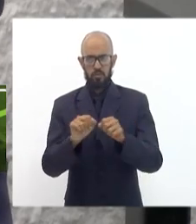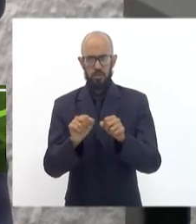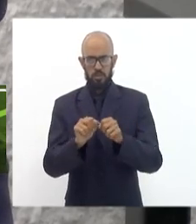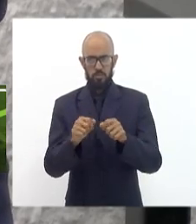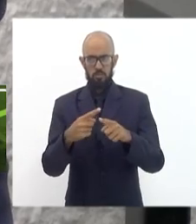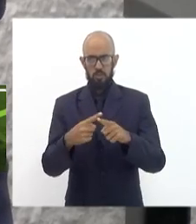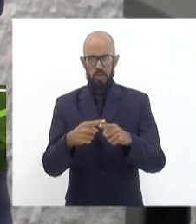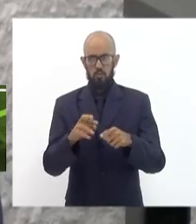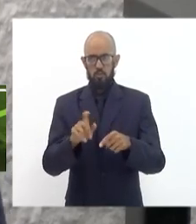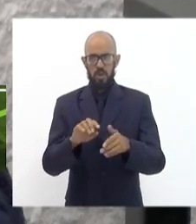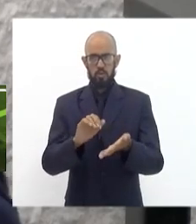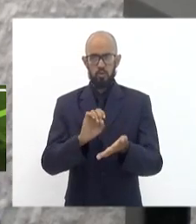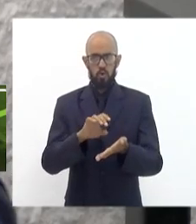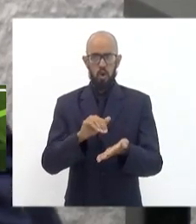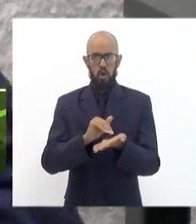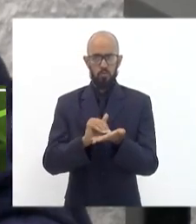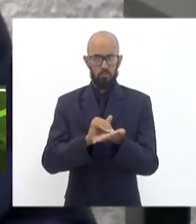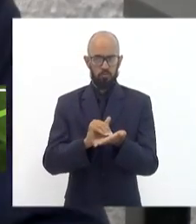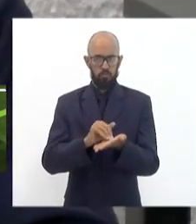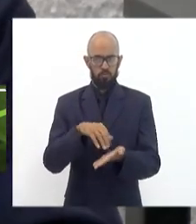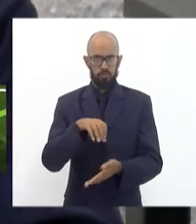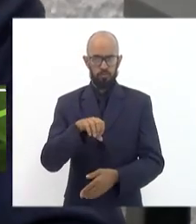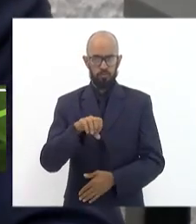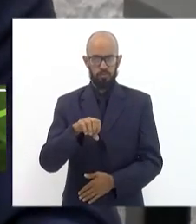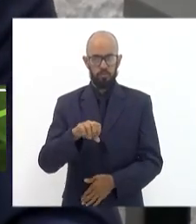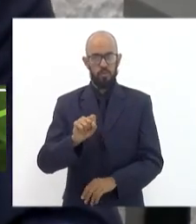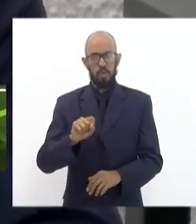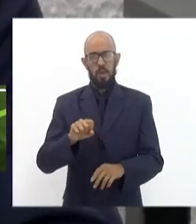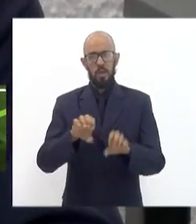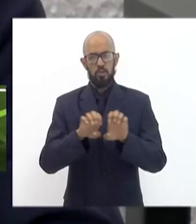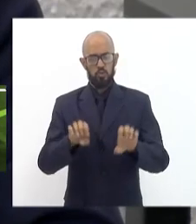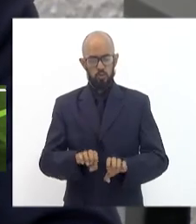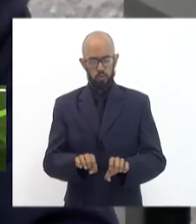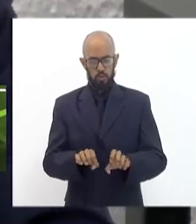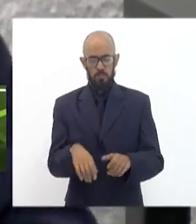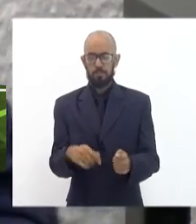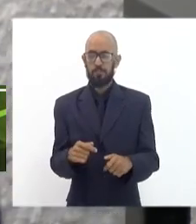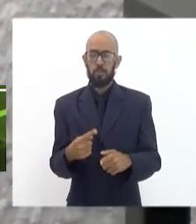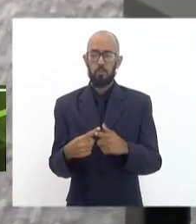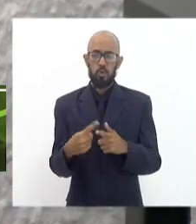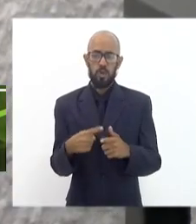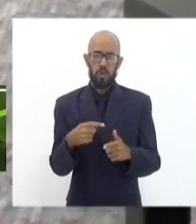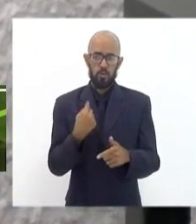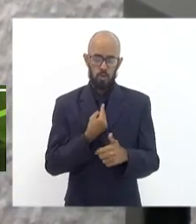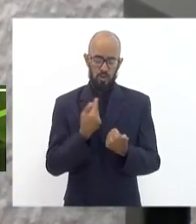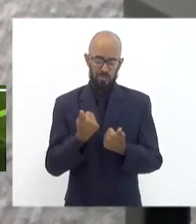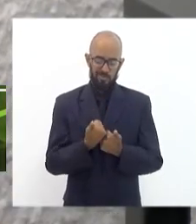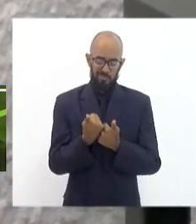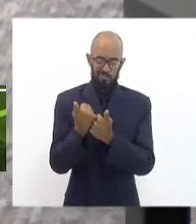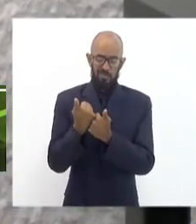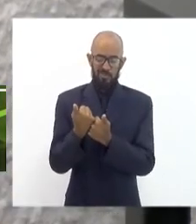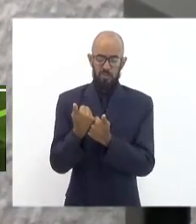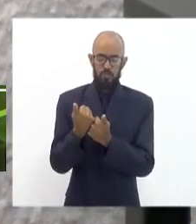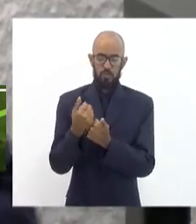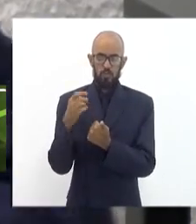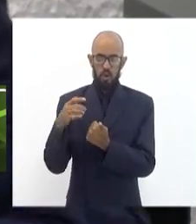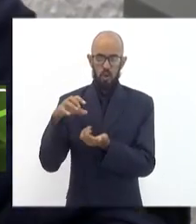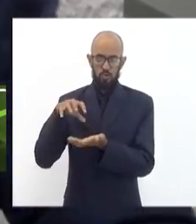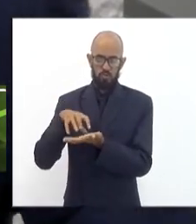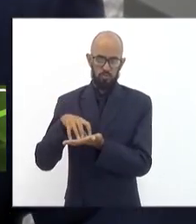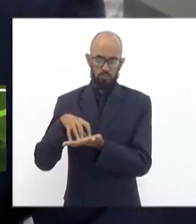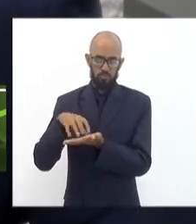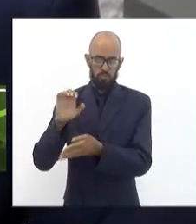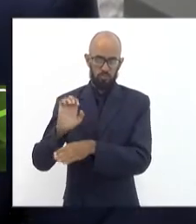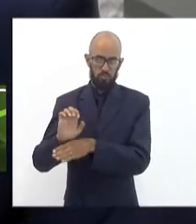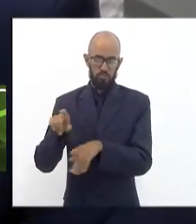só essa que a gente estrutura como isto de engenharia ele tem apoiado não só os órgãos do